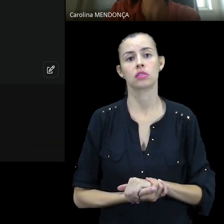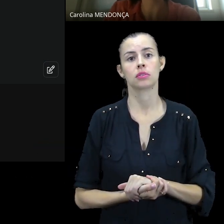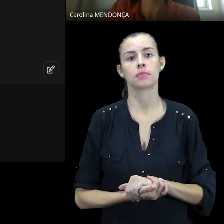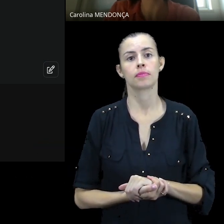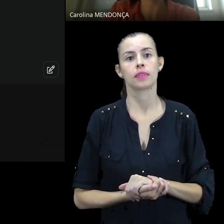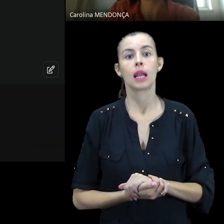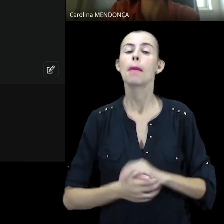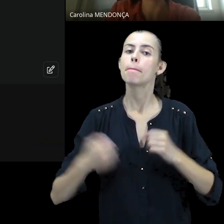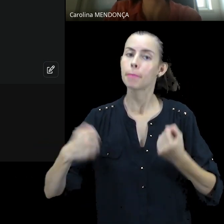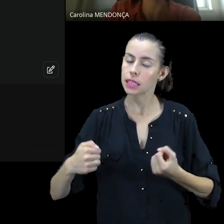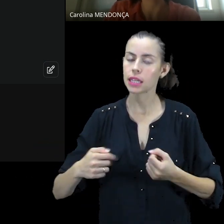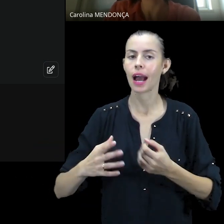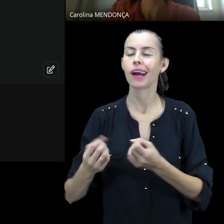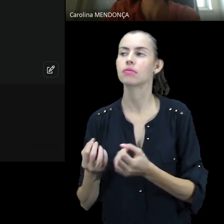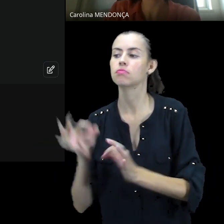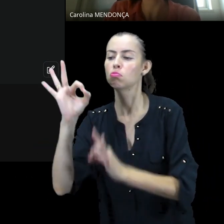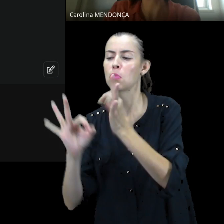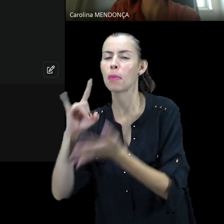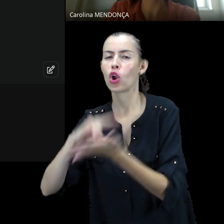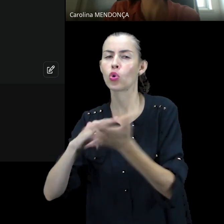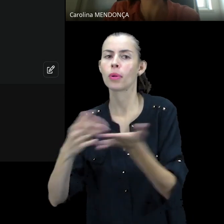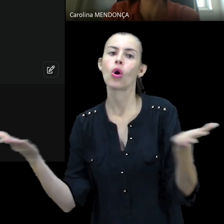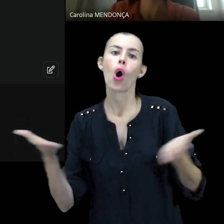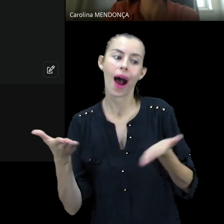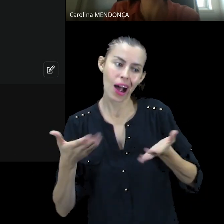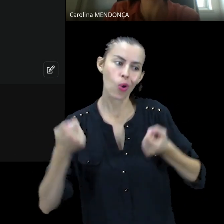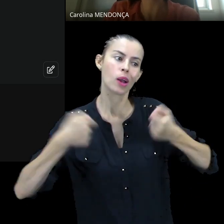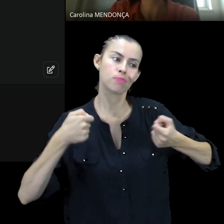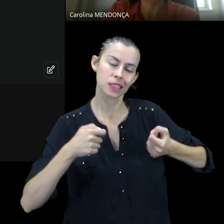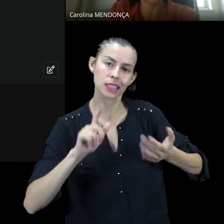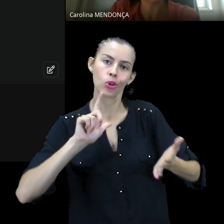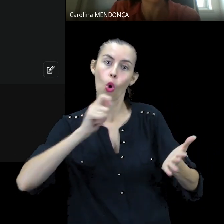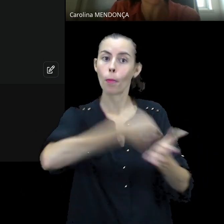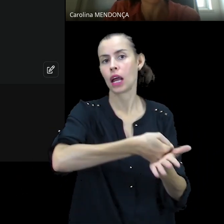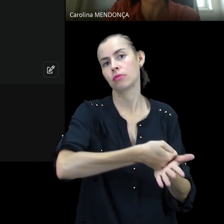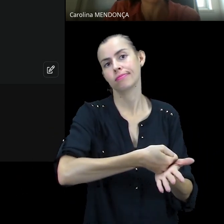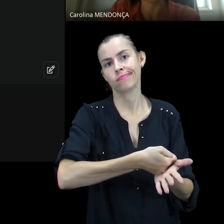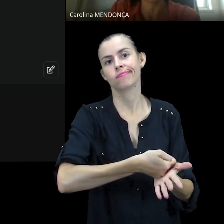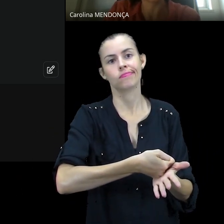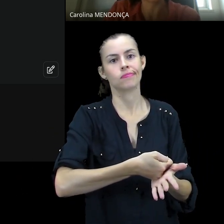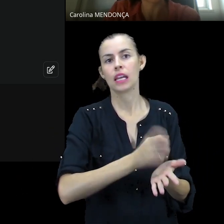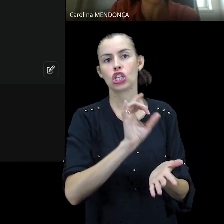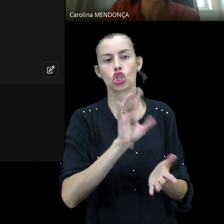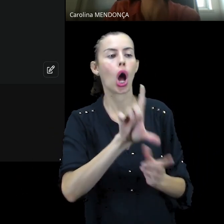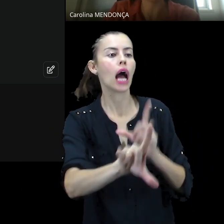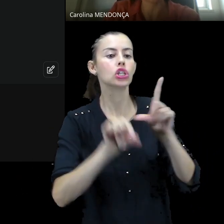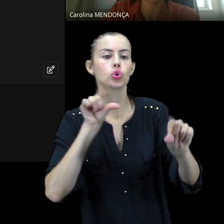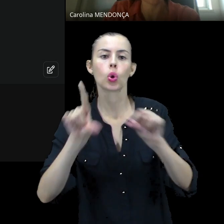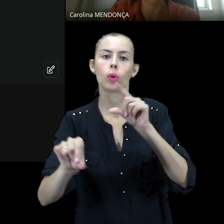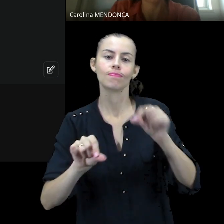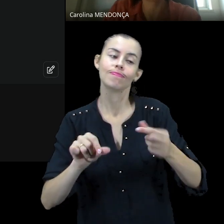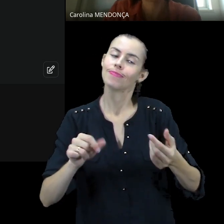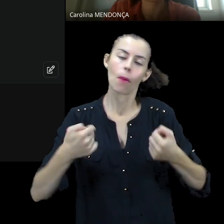mas a gente começa a ter, a partir daí, uma forma mais taxativa de garantir o cumprimento de algumas questões, e